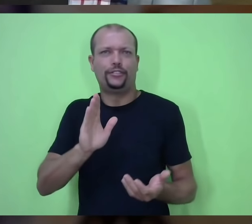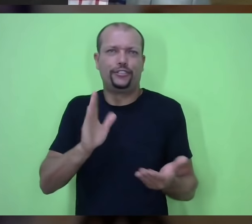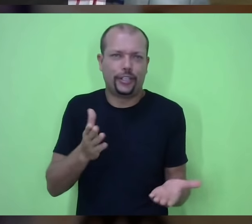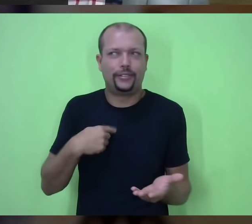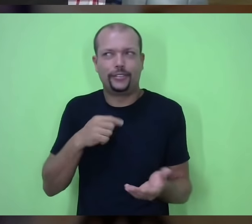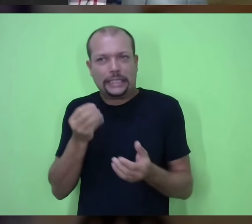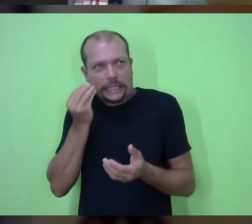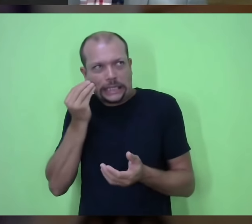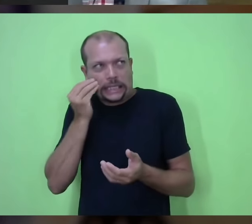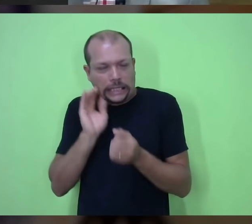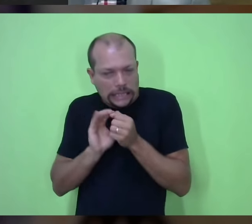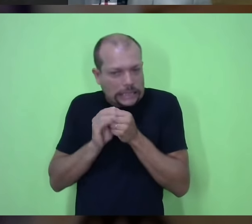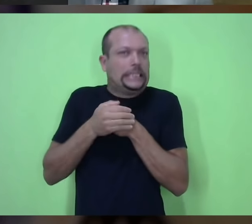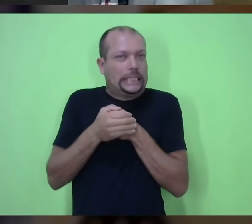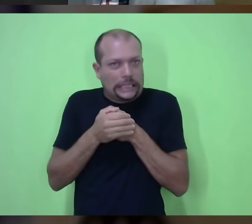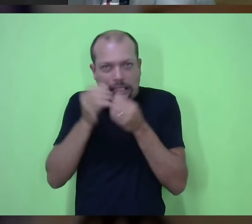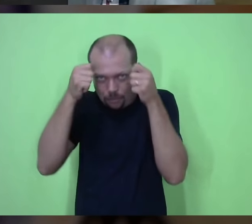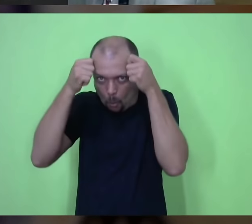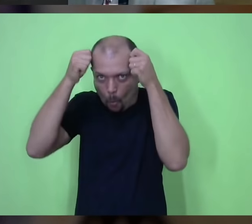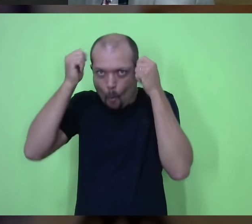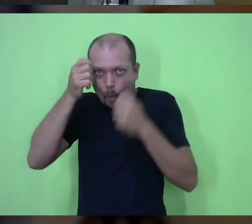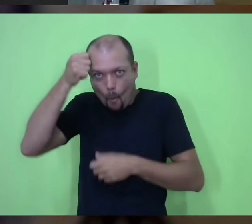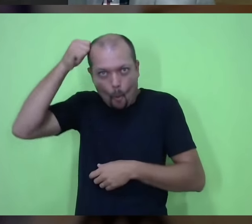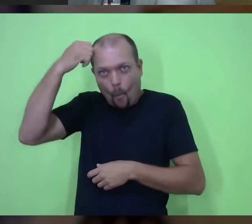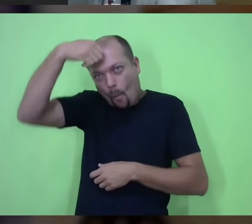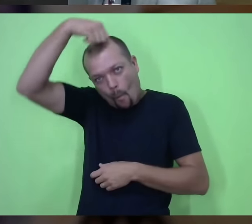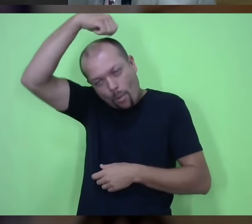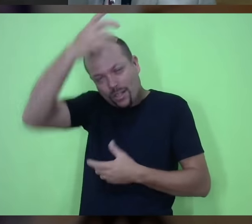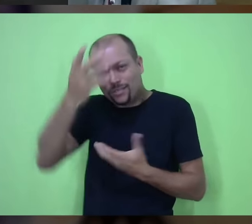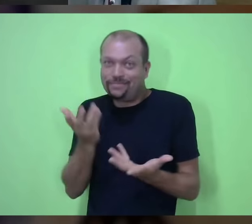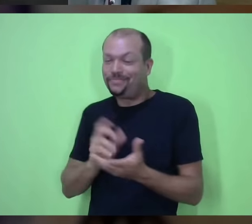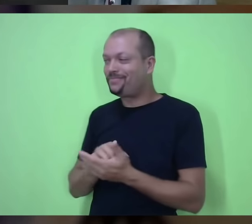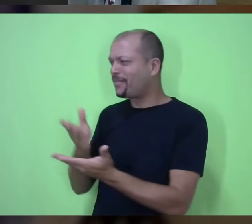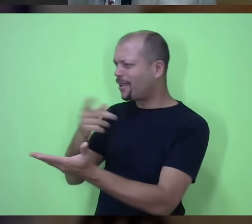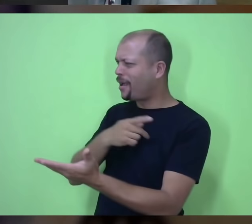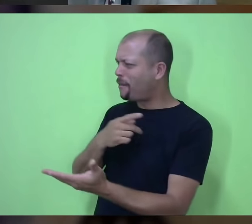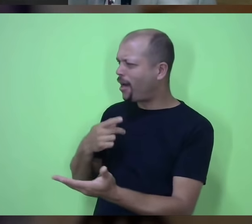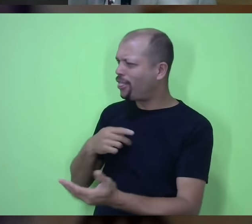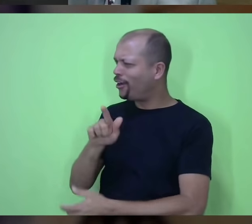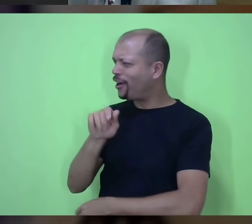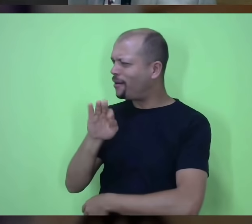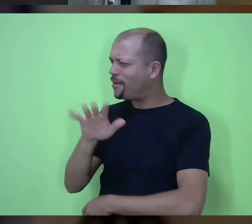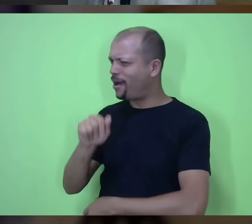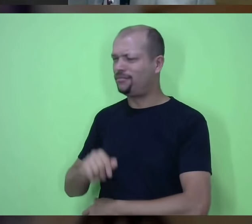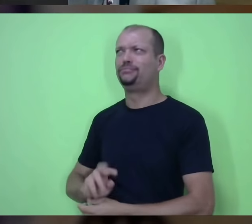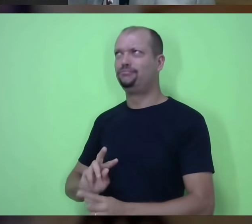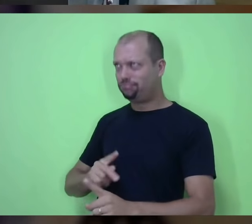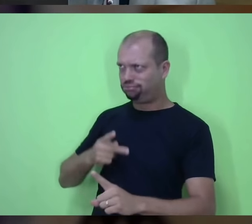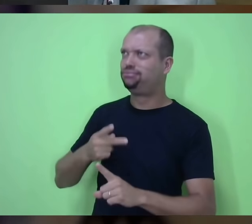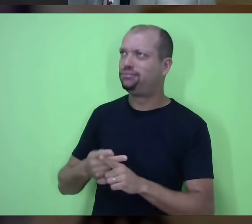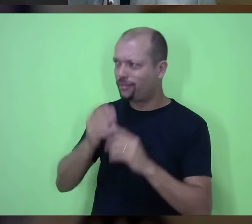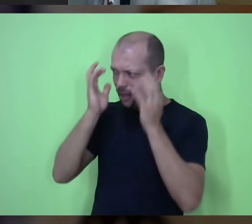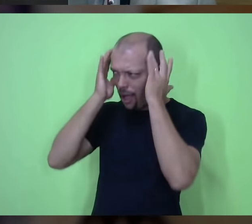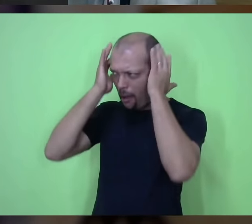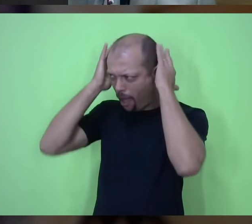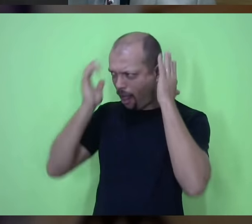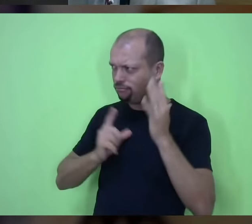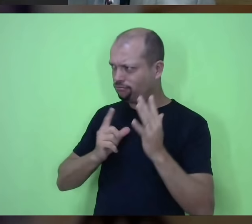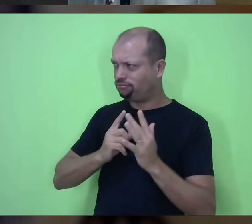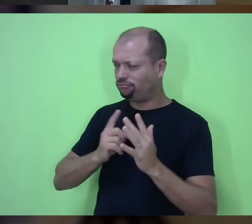tenta esconder aí, né? Deixando bem baixinho, mas pastor Gabriel Galvani tem bastante cabelo. Então, pastor Gabriel, seja